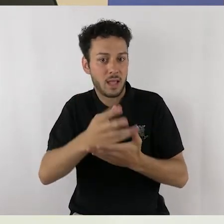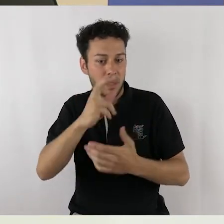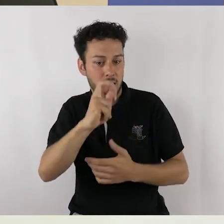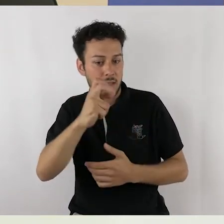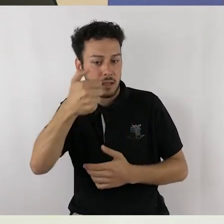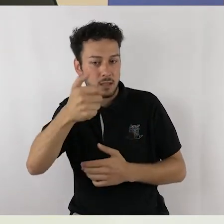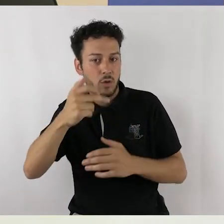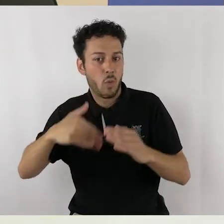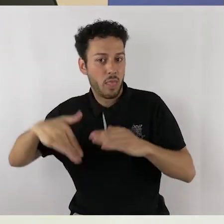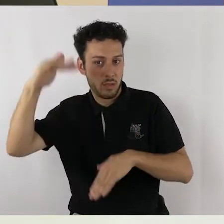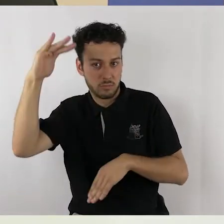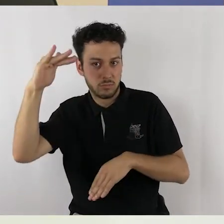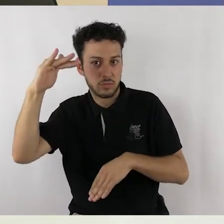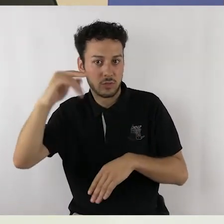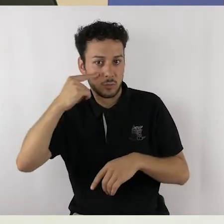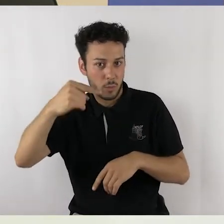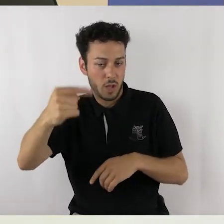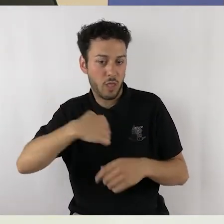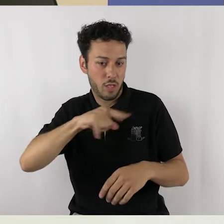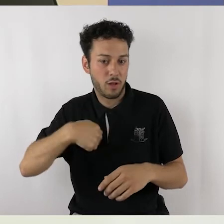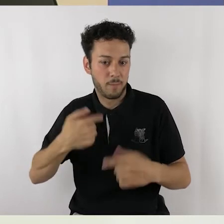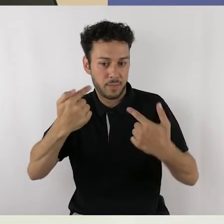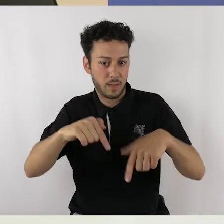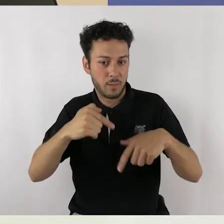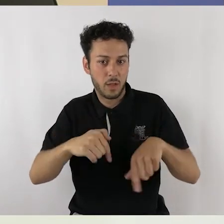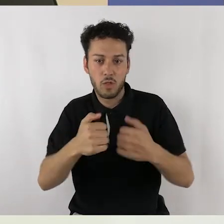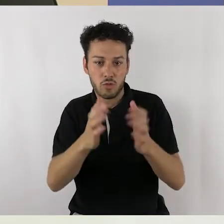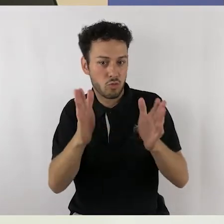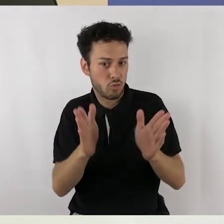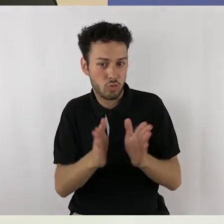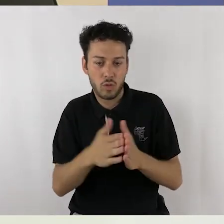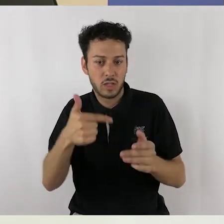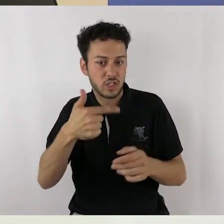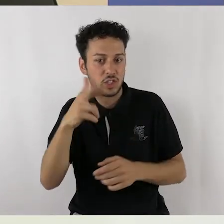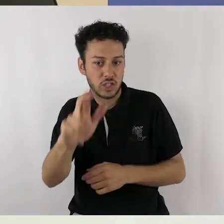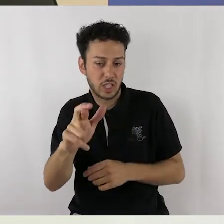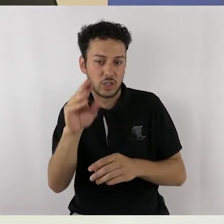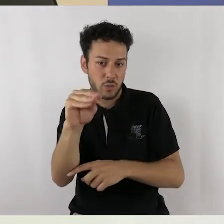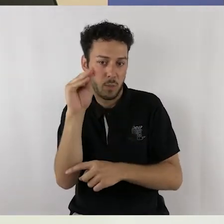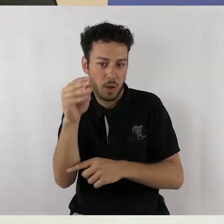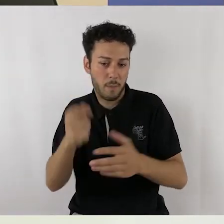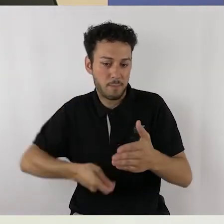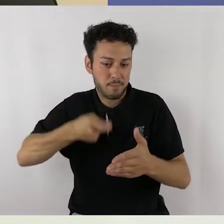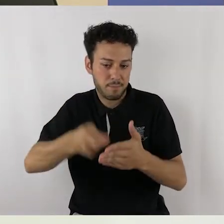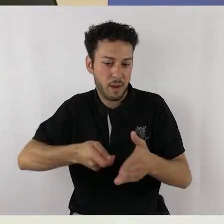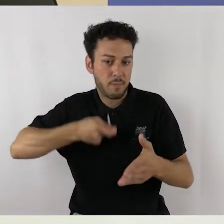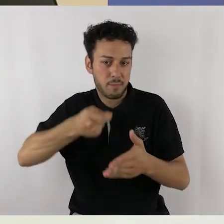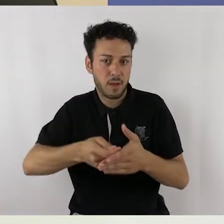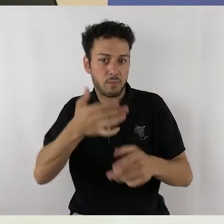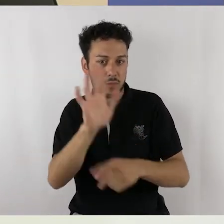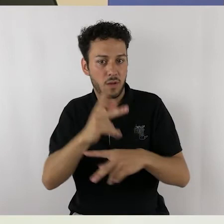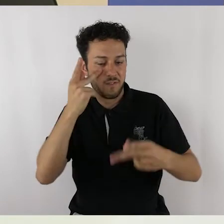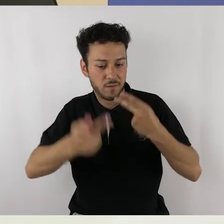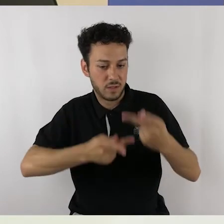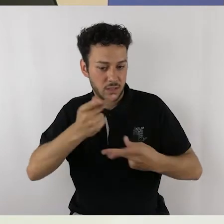com idade igual ou inferior a 35 anos onde sentamos todas as comissões bancárias de